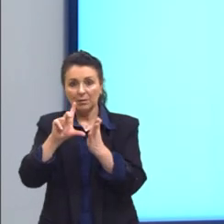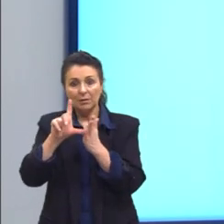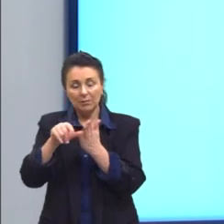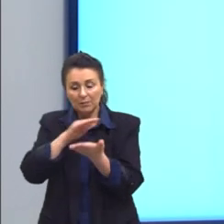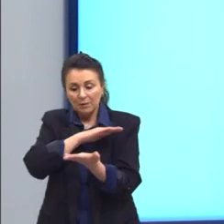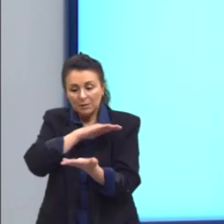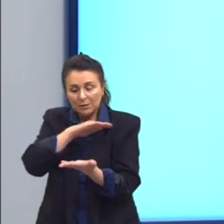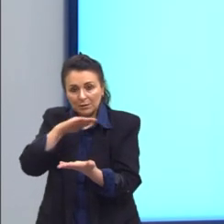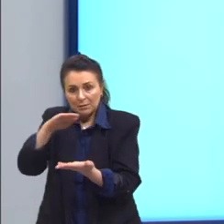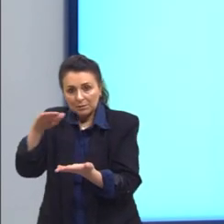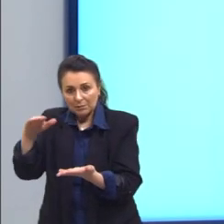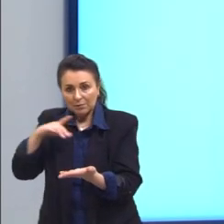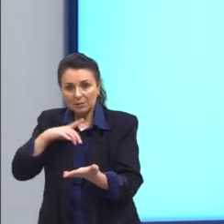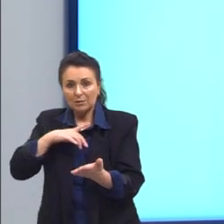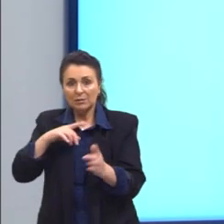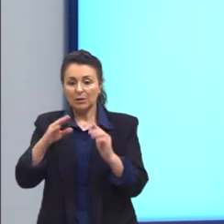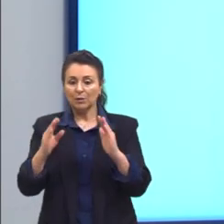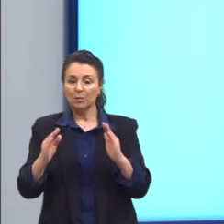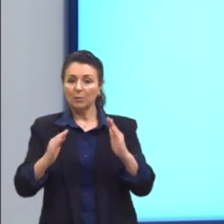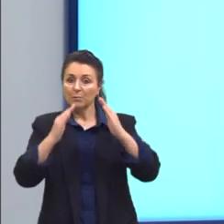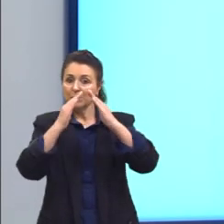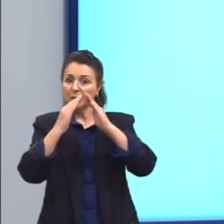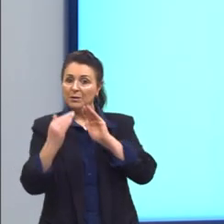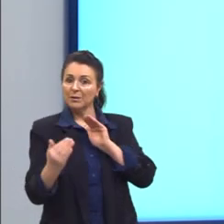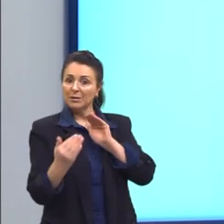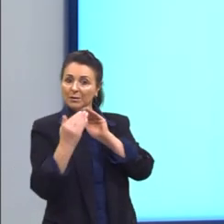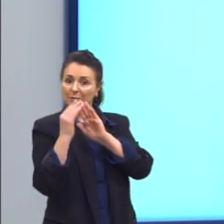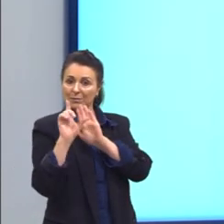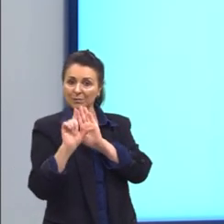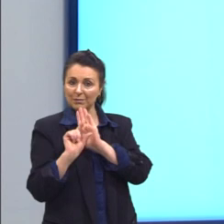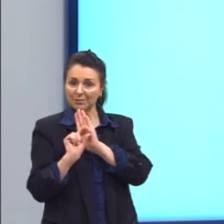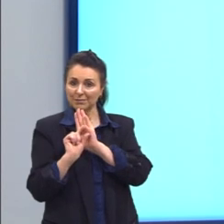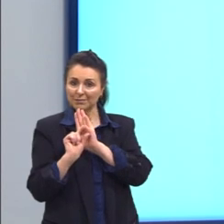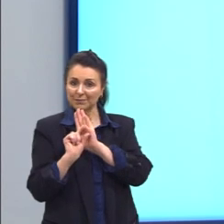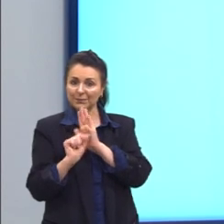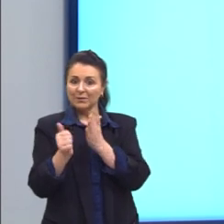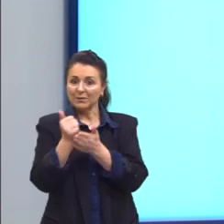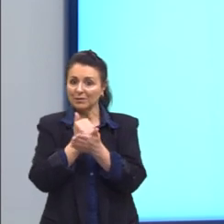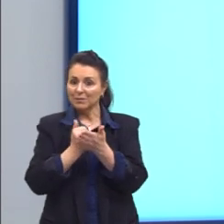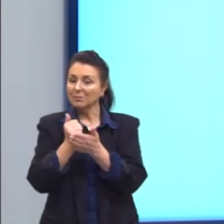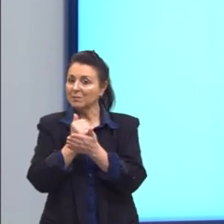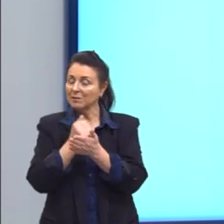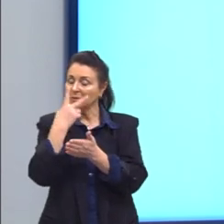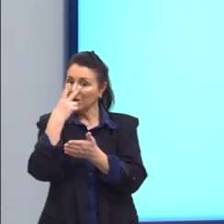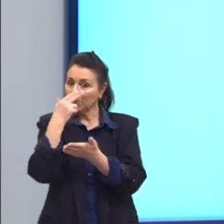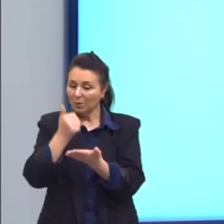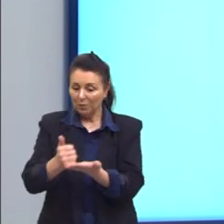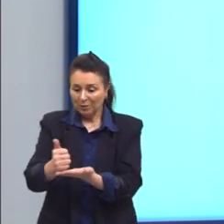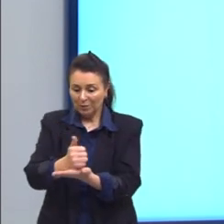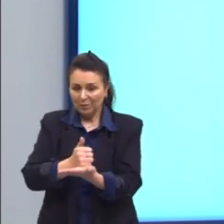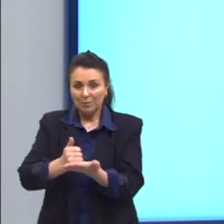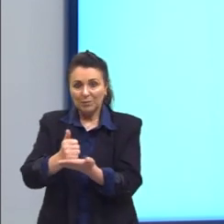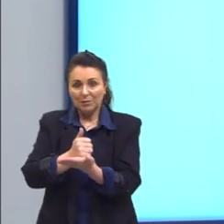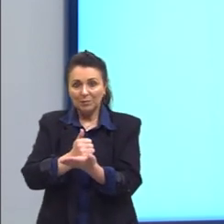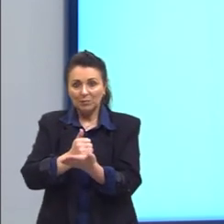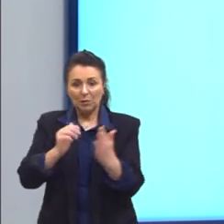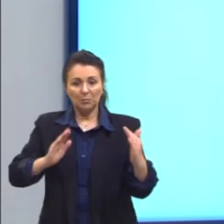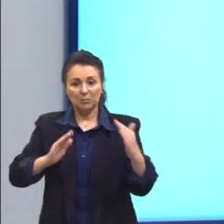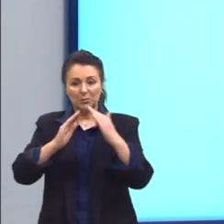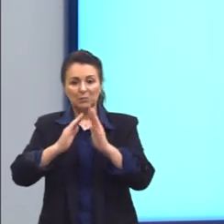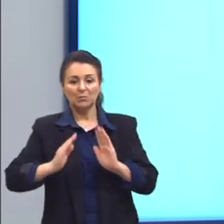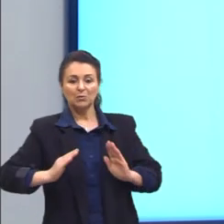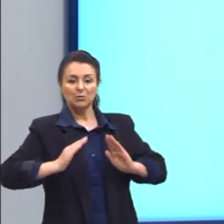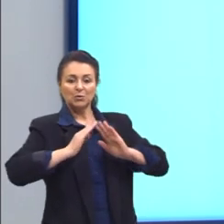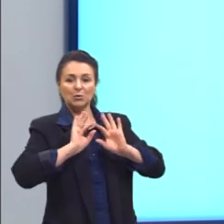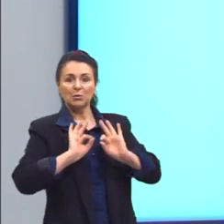corte nós teremos uma pirâmide só que menor né O que é semelhante a base da pirâmide normal